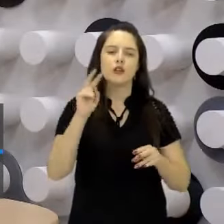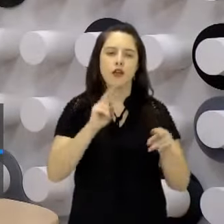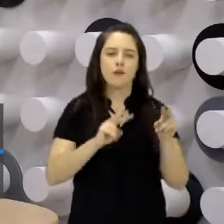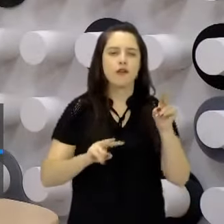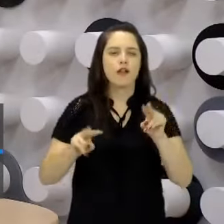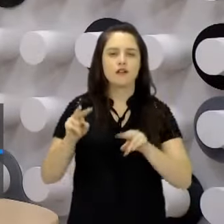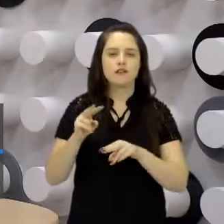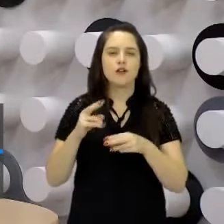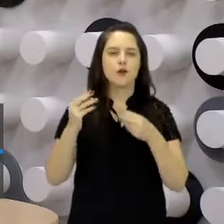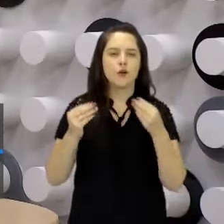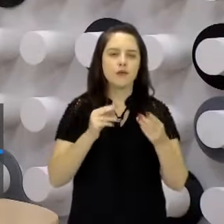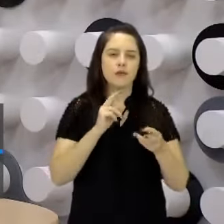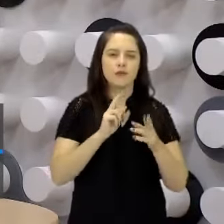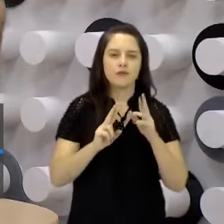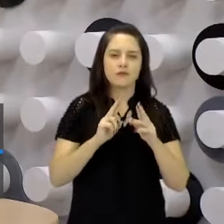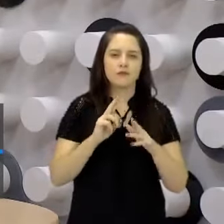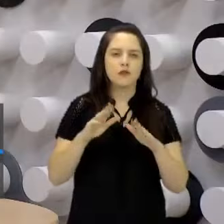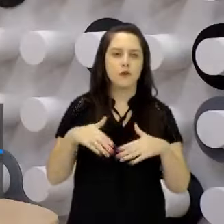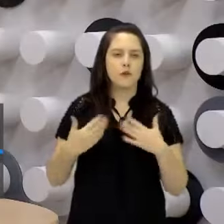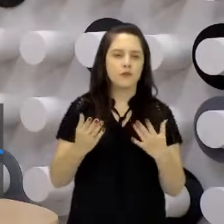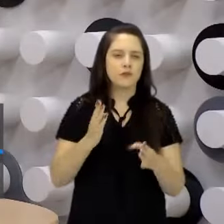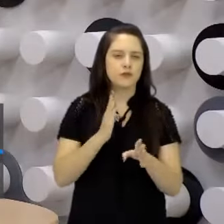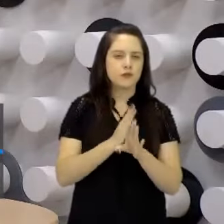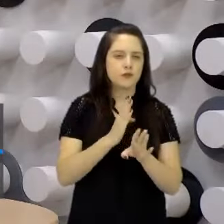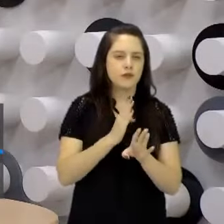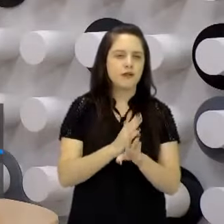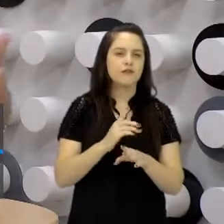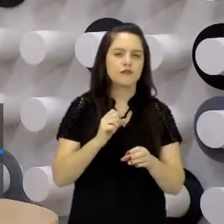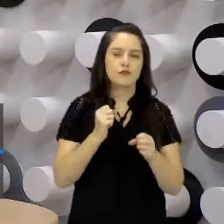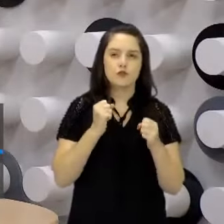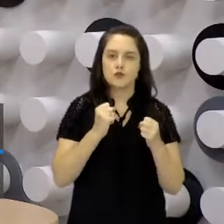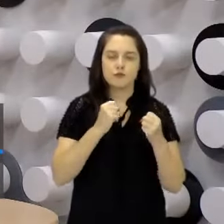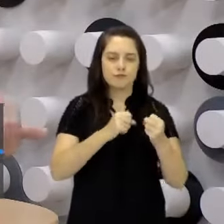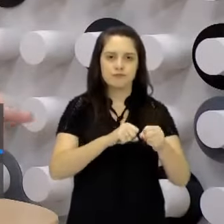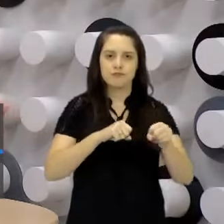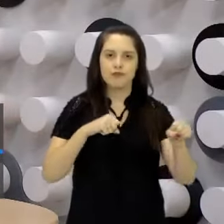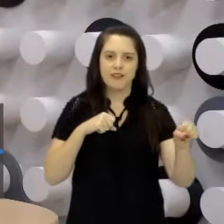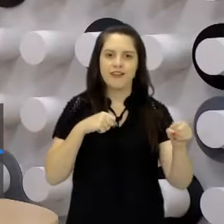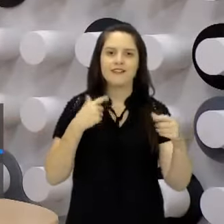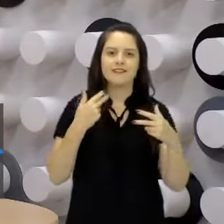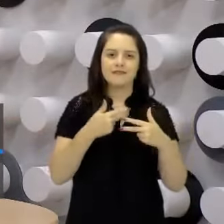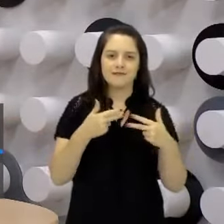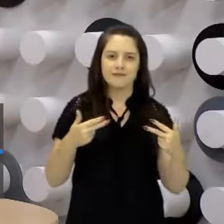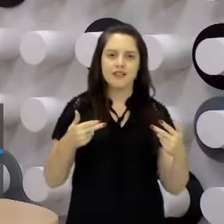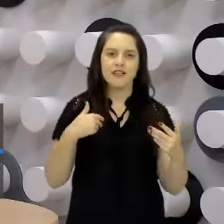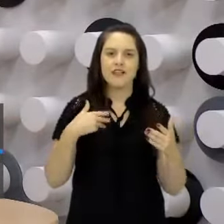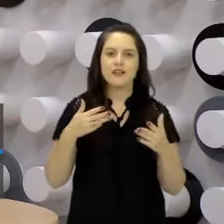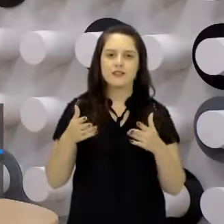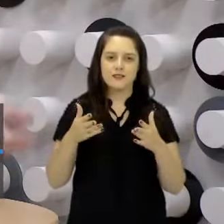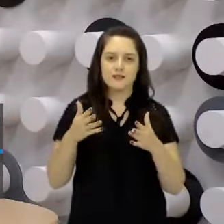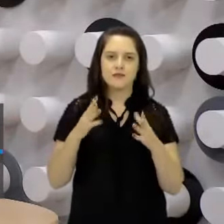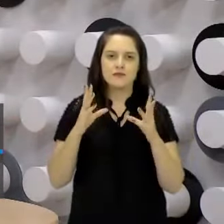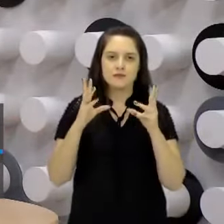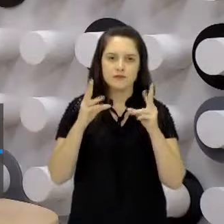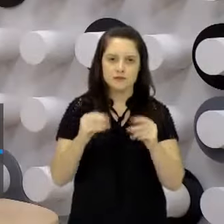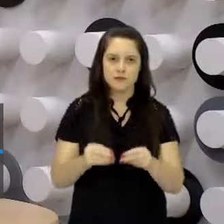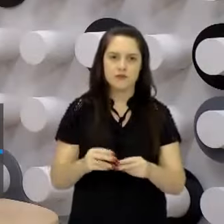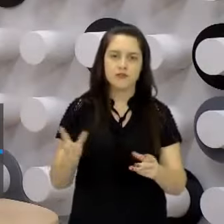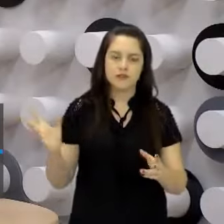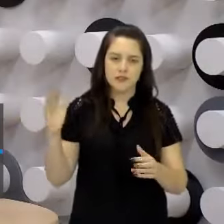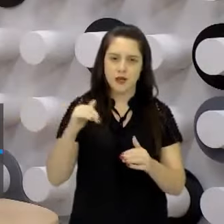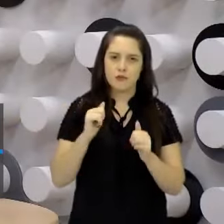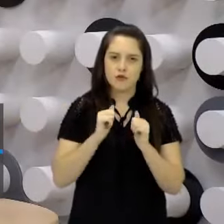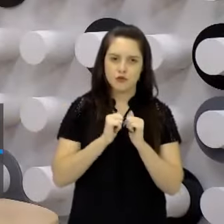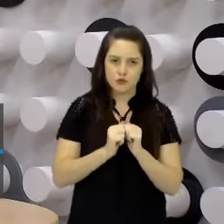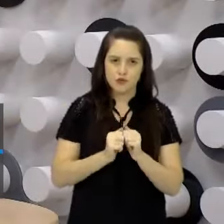começar a responder, né, descobrir quais são seus superpoderes. E agora, nesse primeiro momento, são todas as competências que estão em jogo